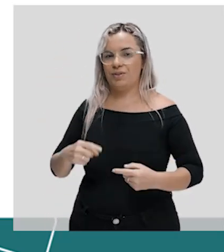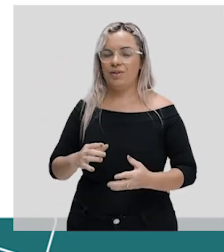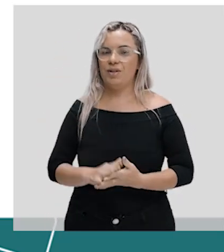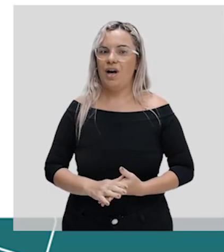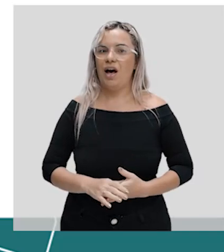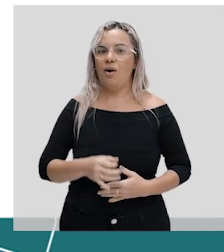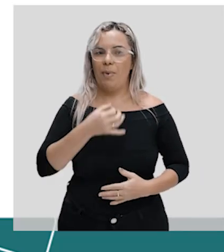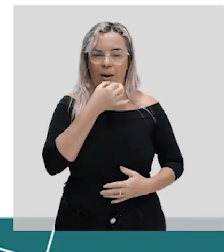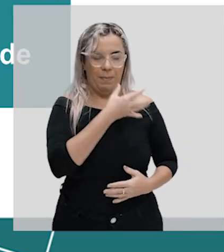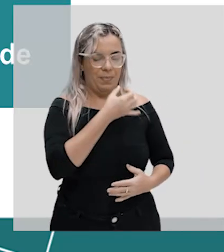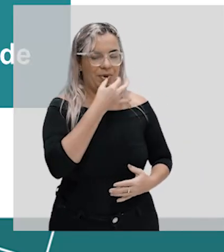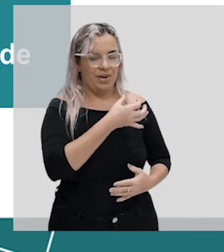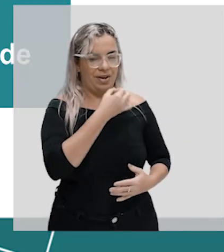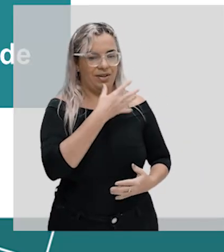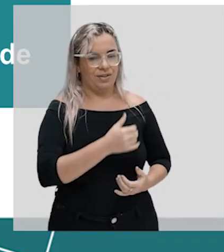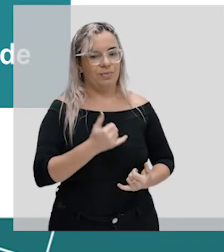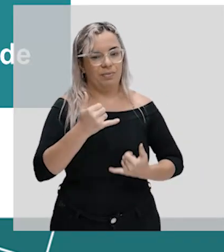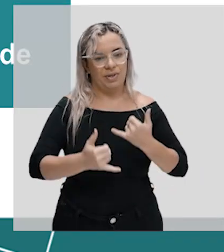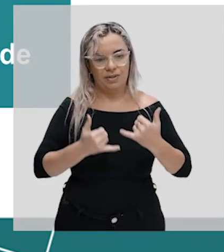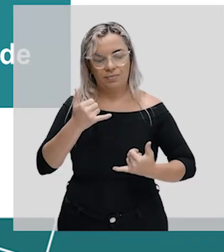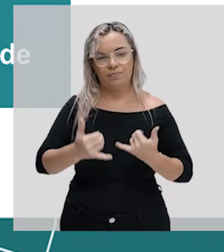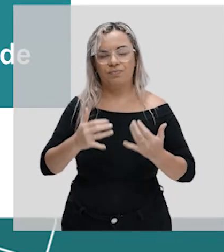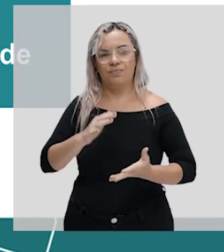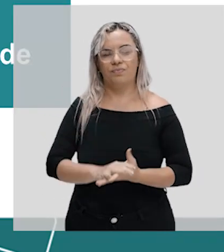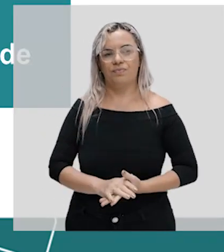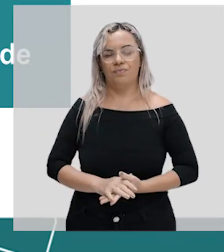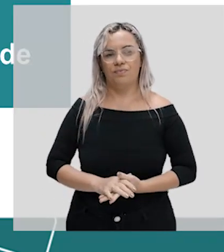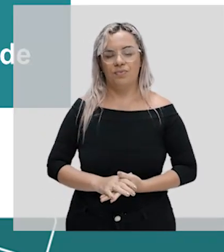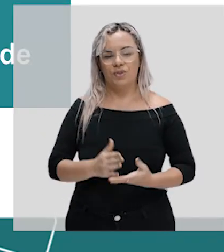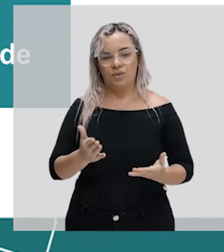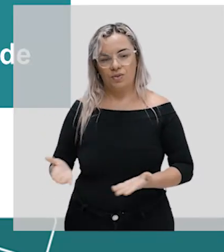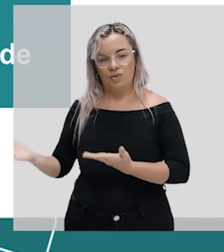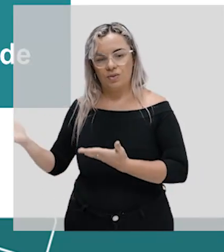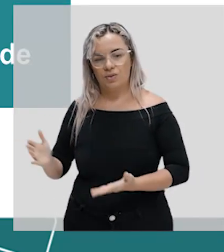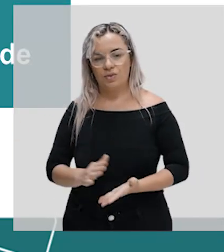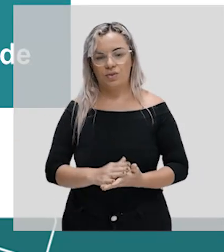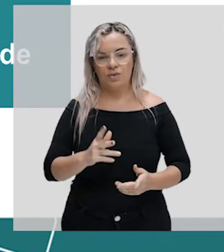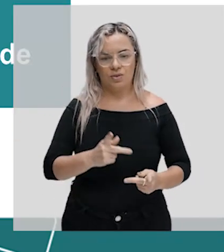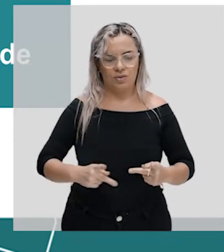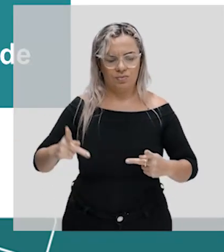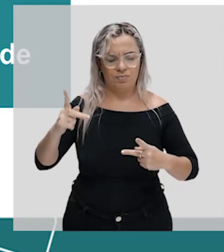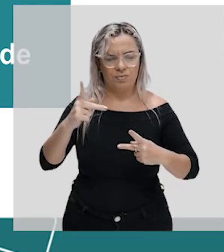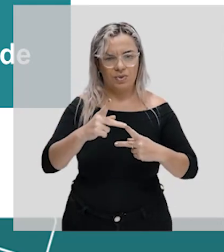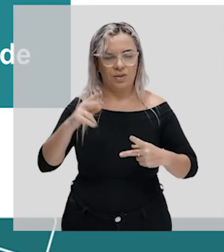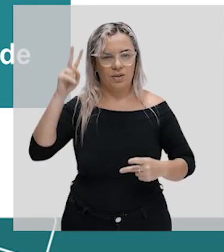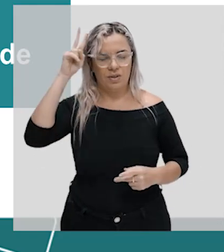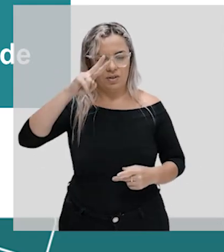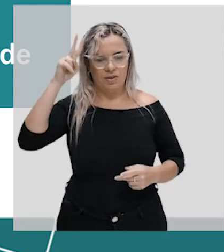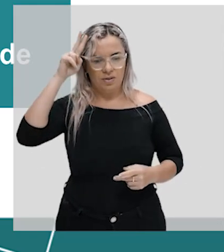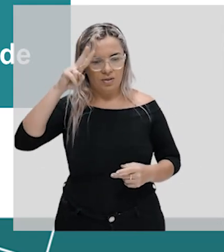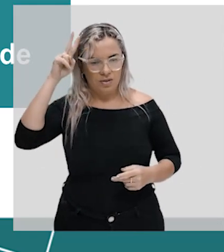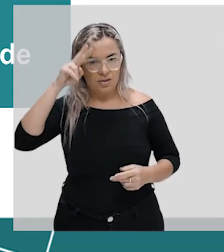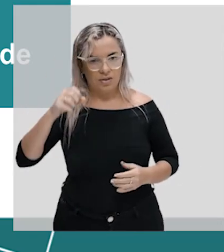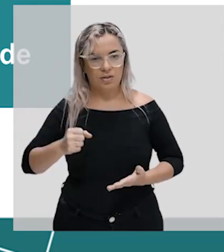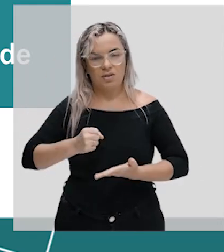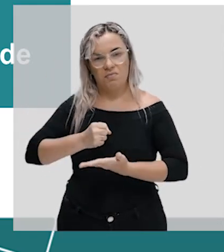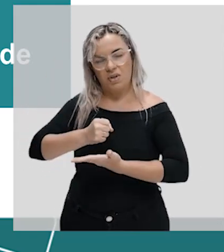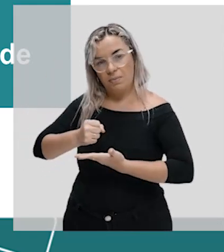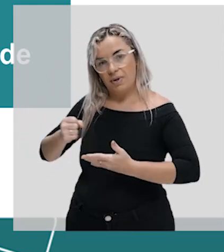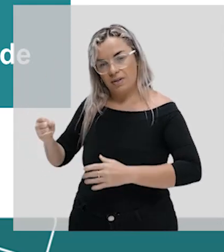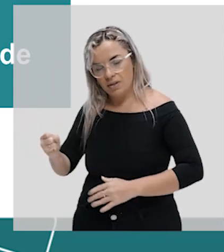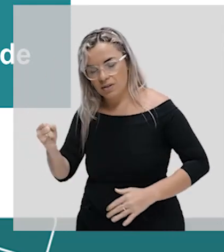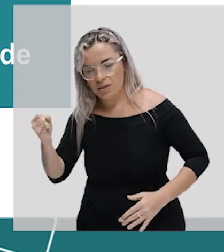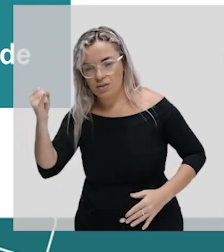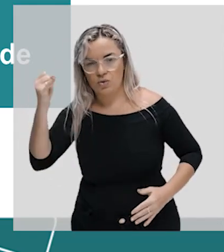ainda tem compromisso aí com o povo. Outra coisa, preposição. Lembra das preposições? Pois é, elas são fundamentais no estudo